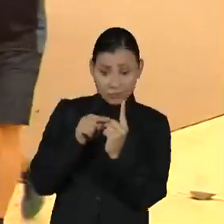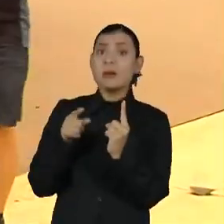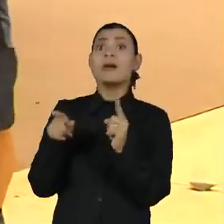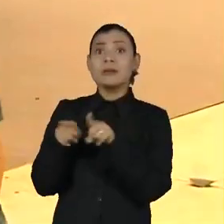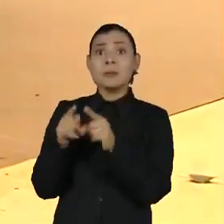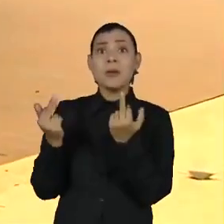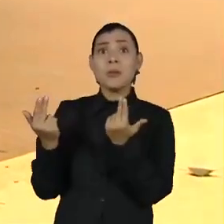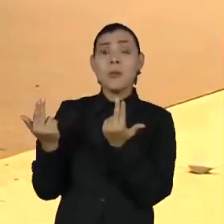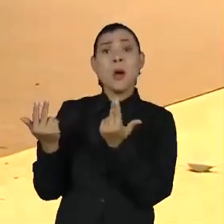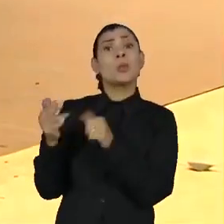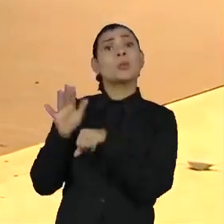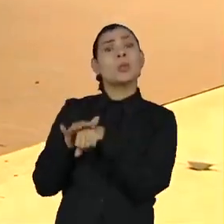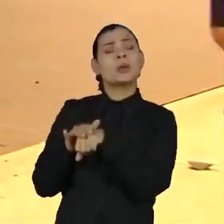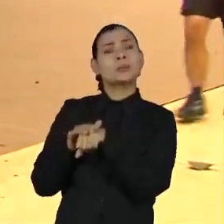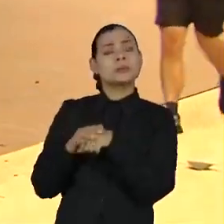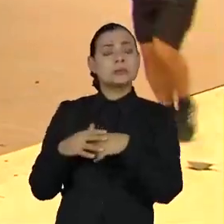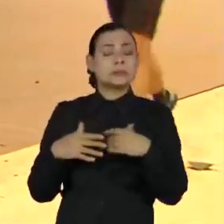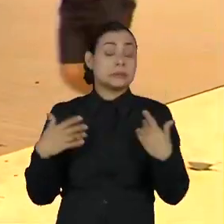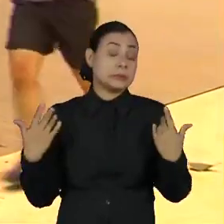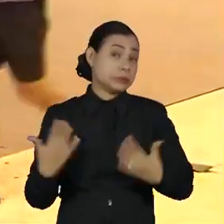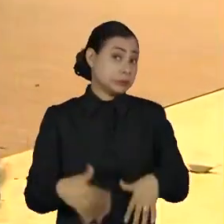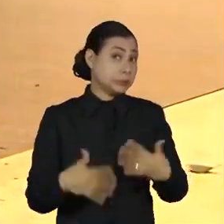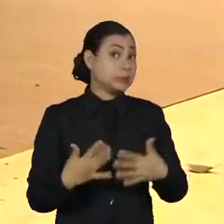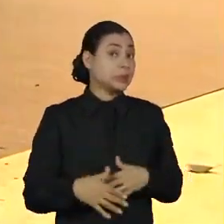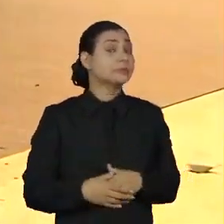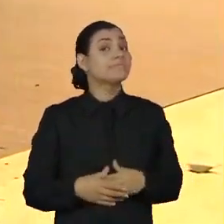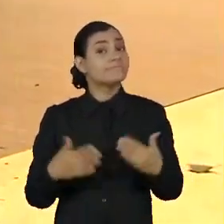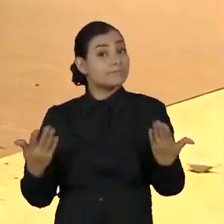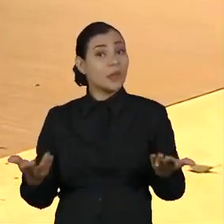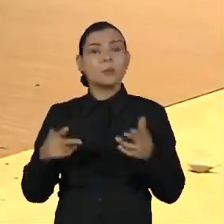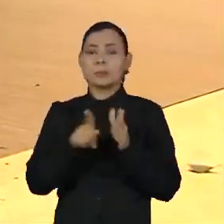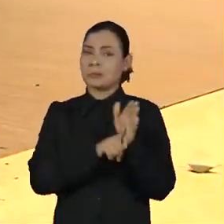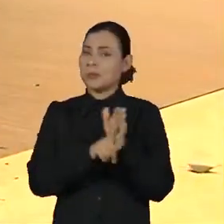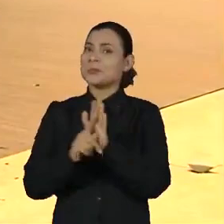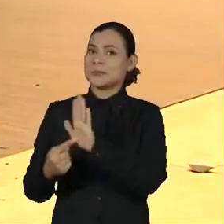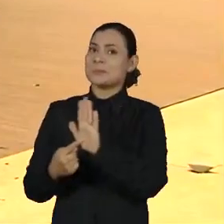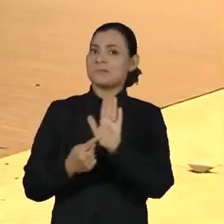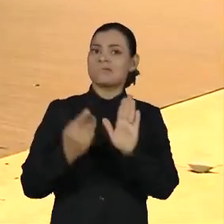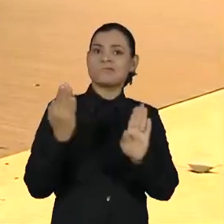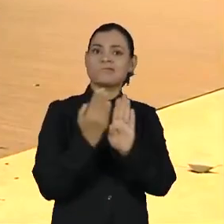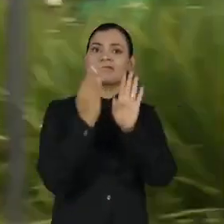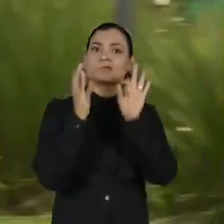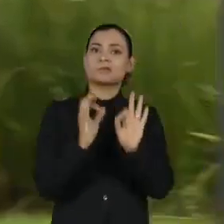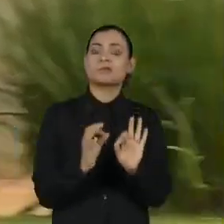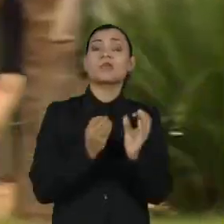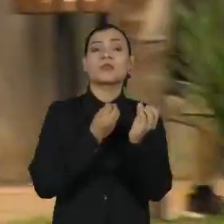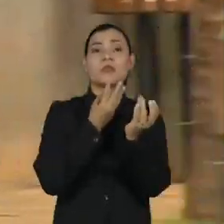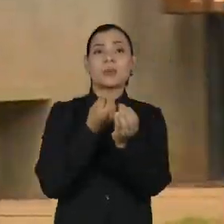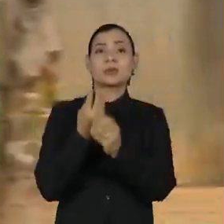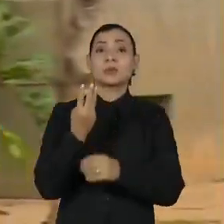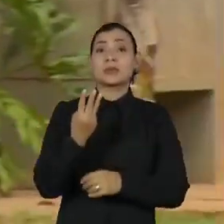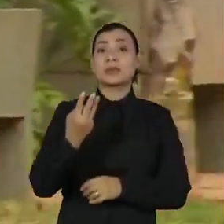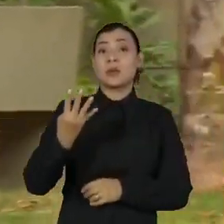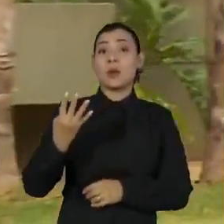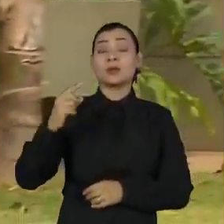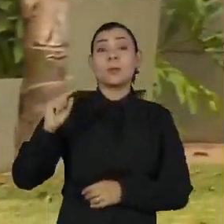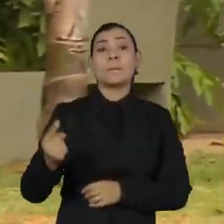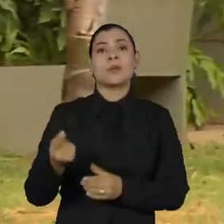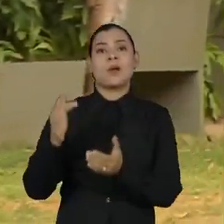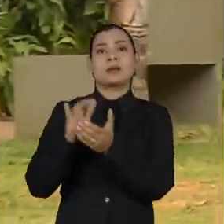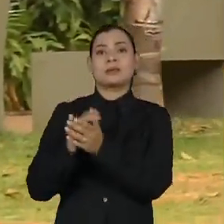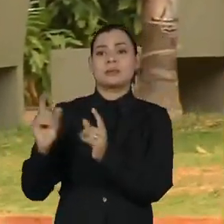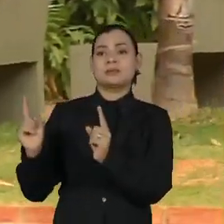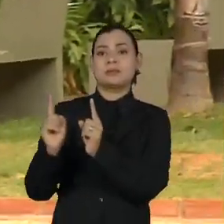realidade para uma parte significativa da população. É o que aponta uma pesquisa feita a partir de dados de 34 mil casais